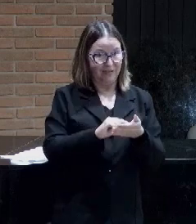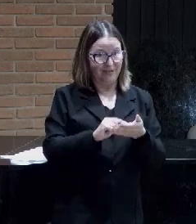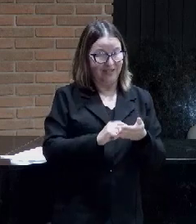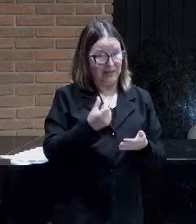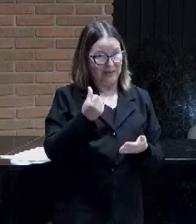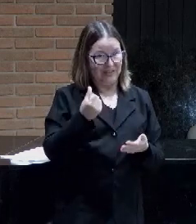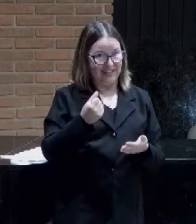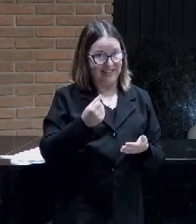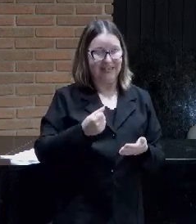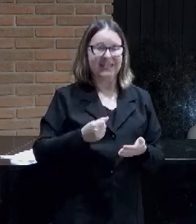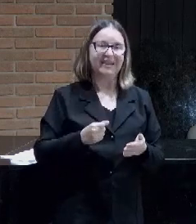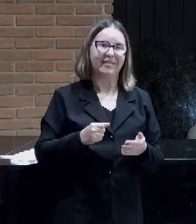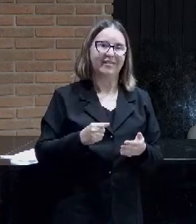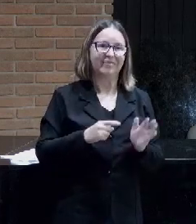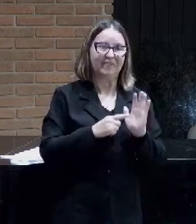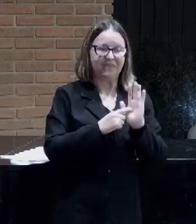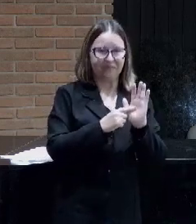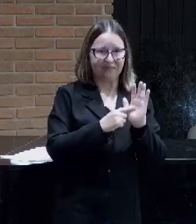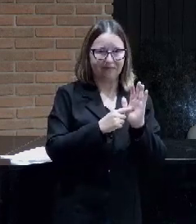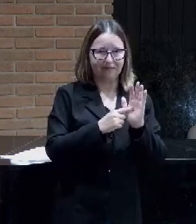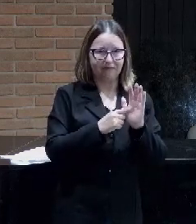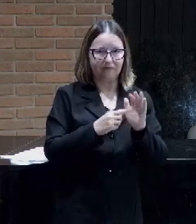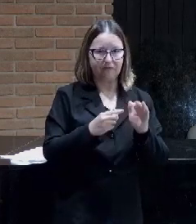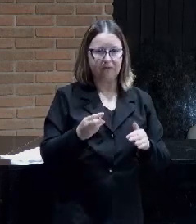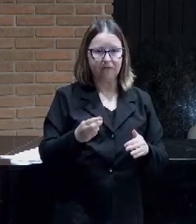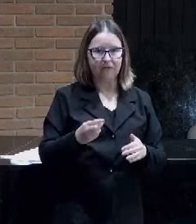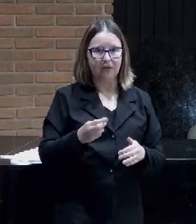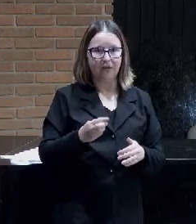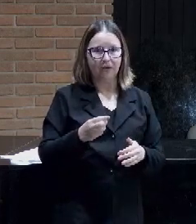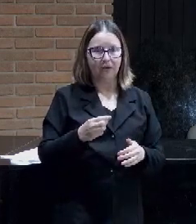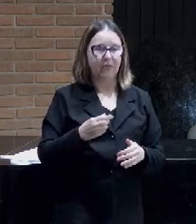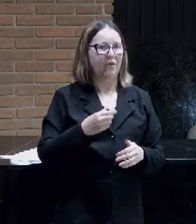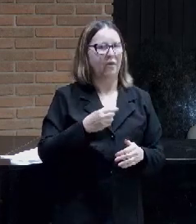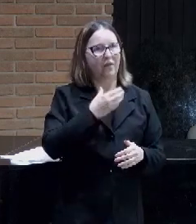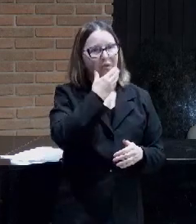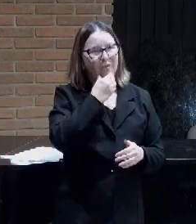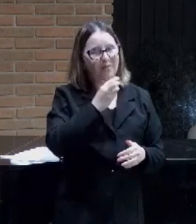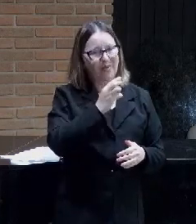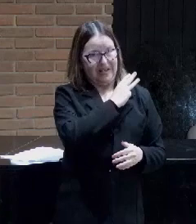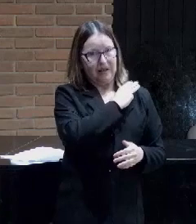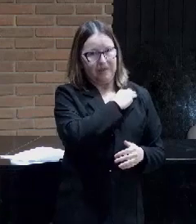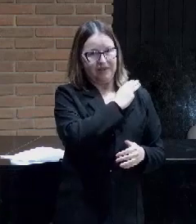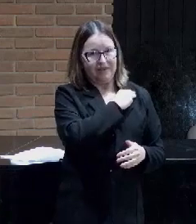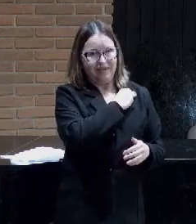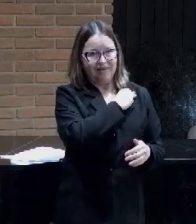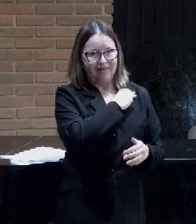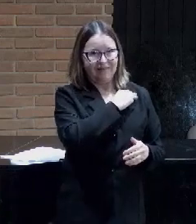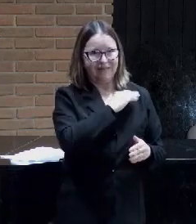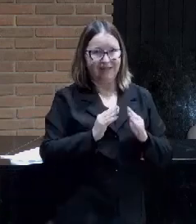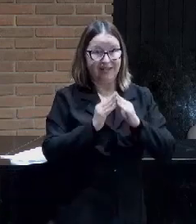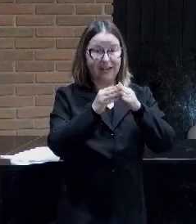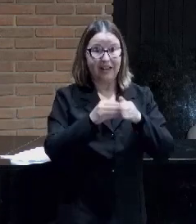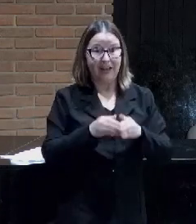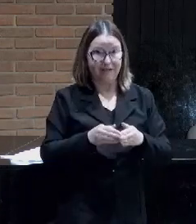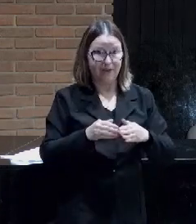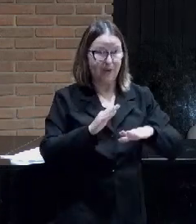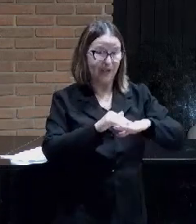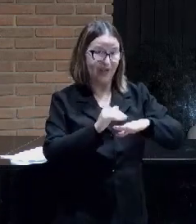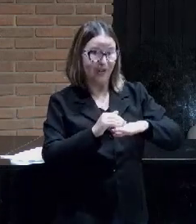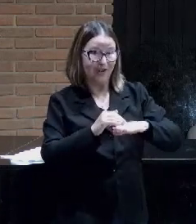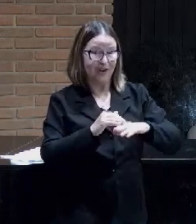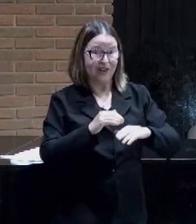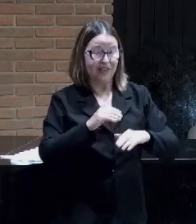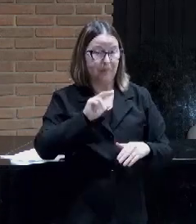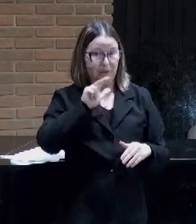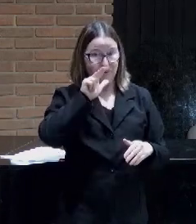o capitão do navio chama Jonas. Vamos ler, a gente vai entender melhor. No verso 6 diz assim, ó: